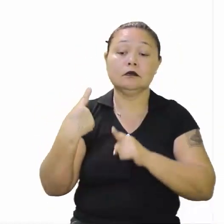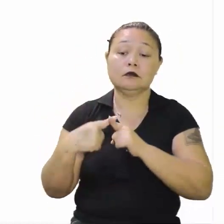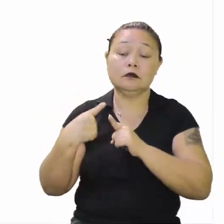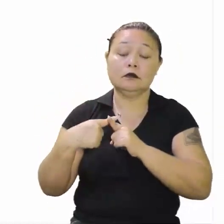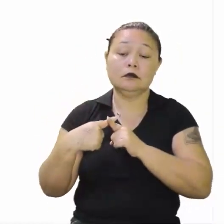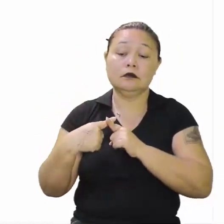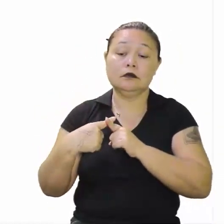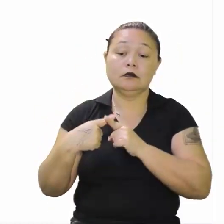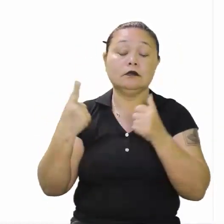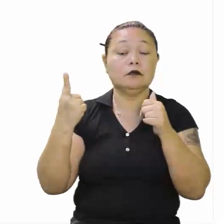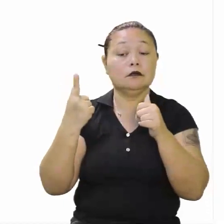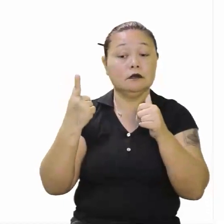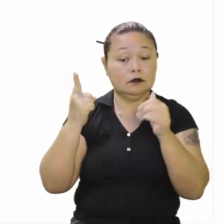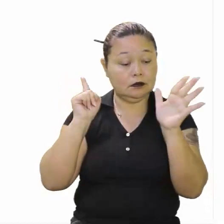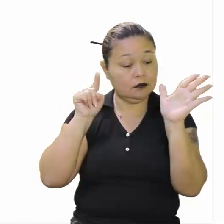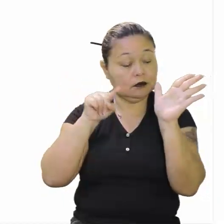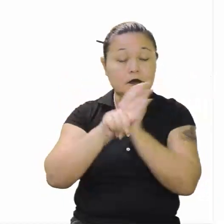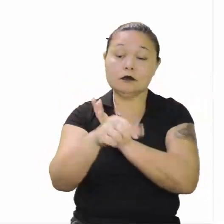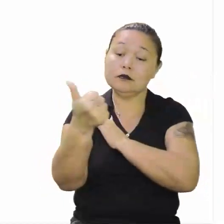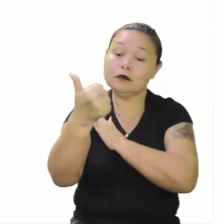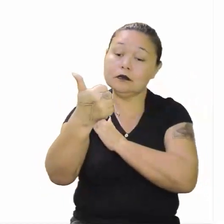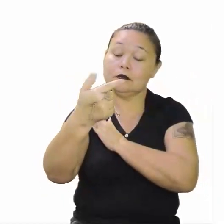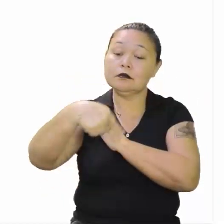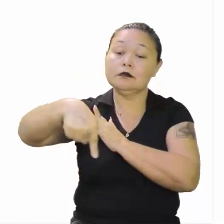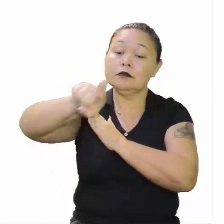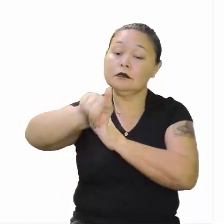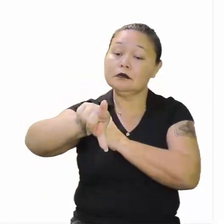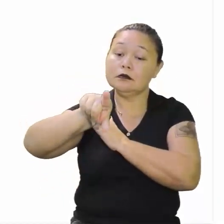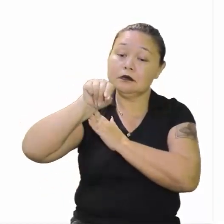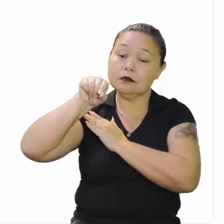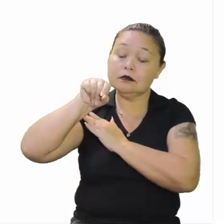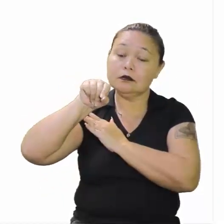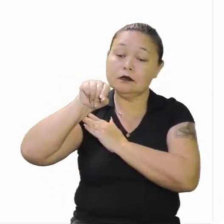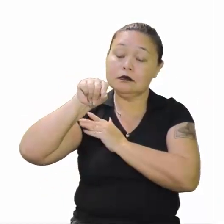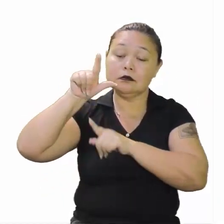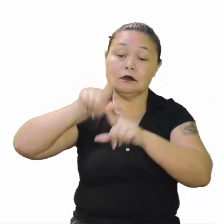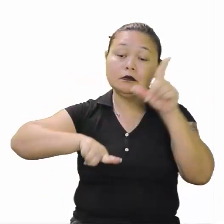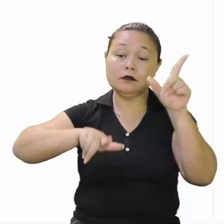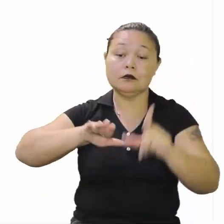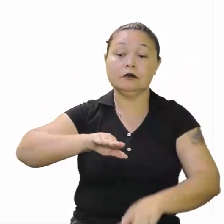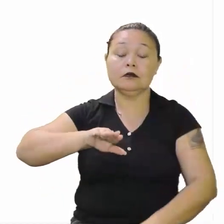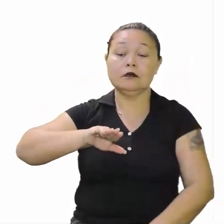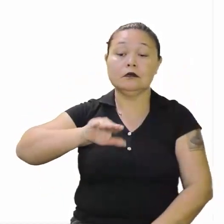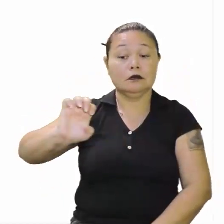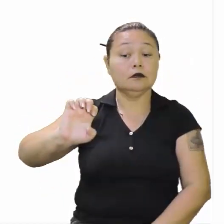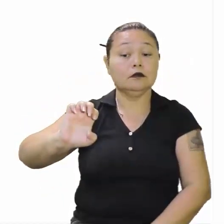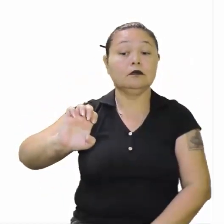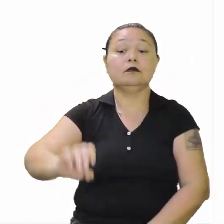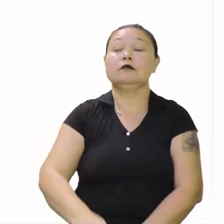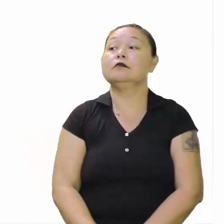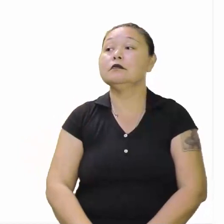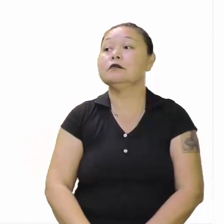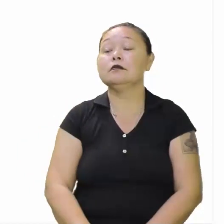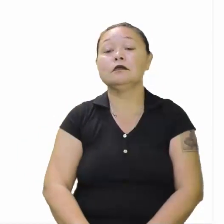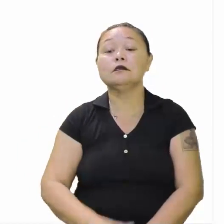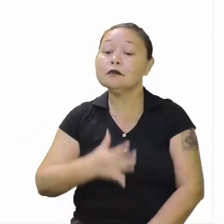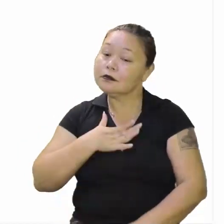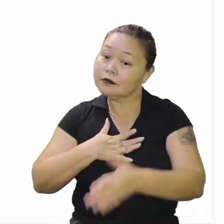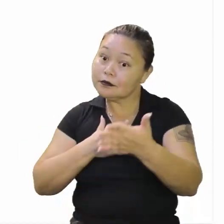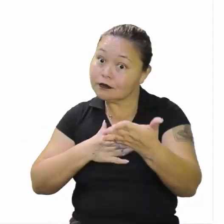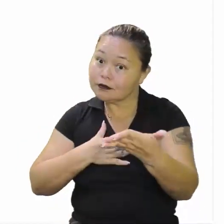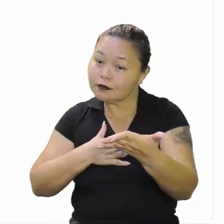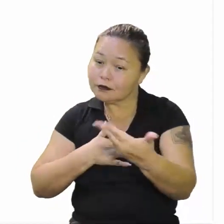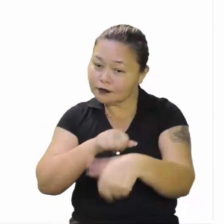na primeira questão, você marcou a alternativa E. Tranquilo aí, meu caro